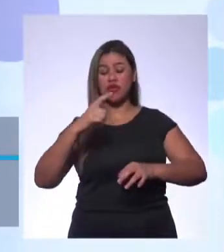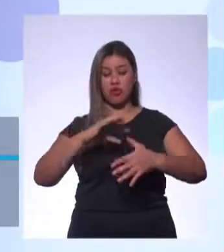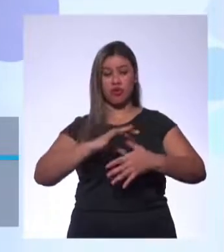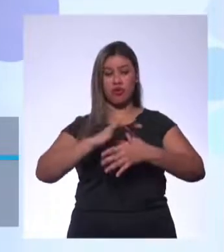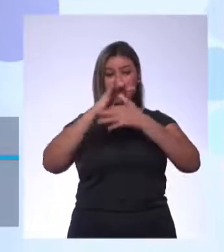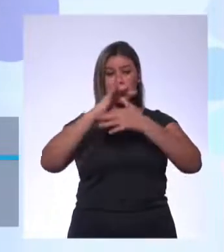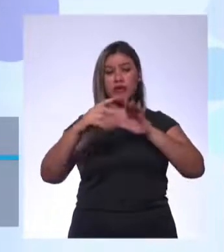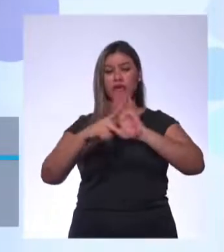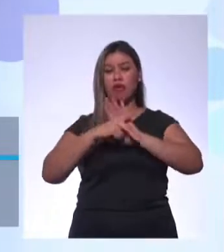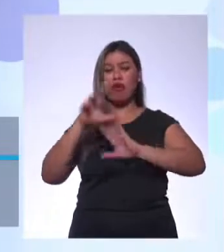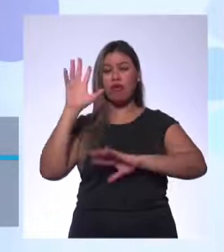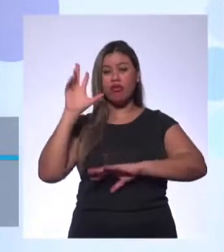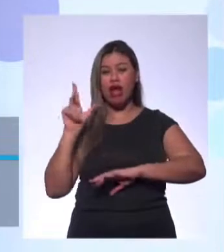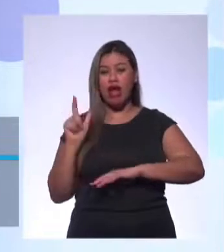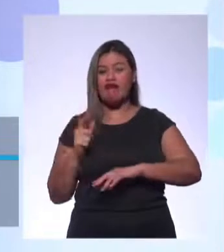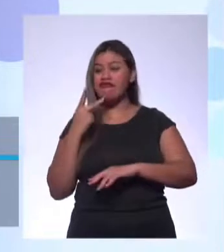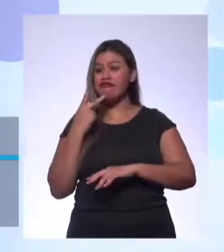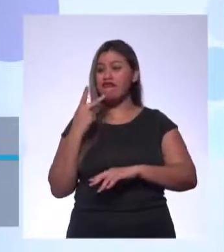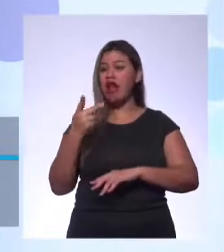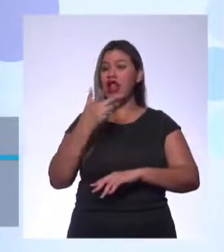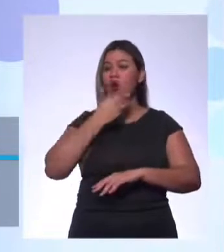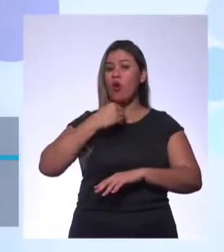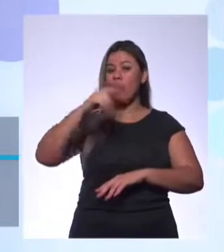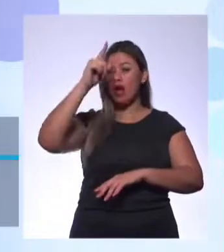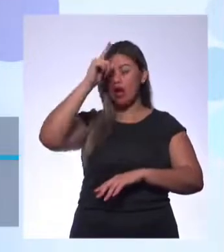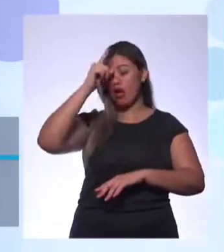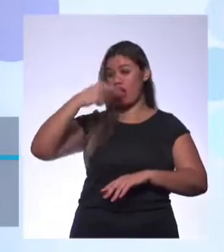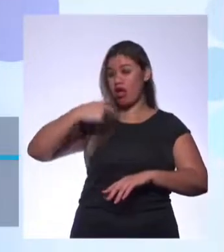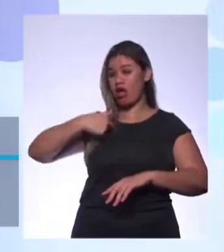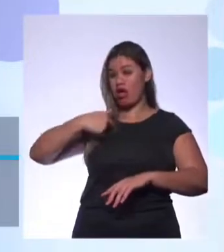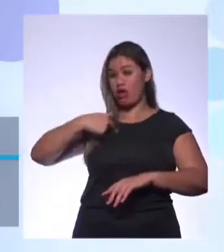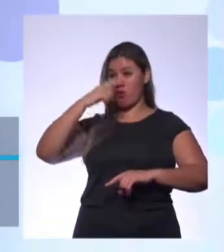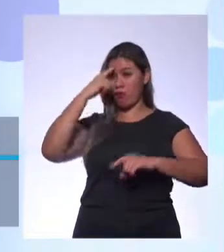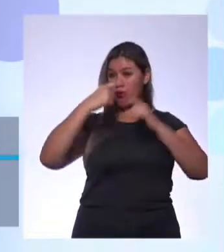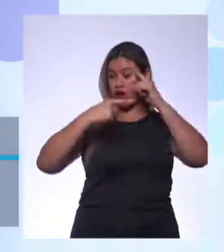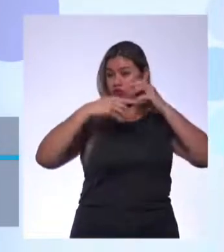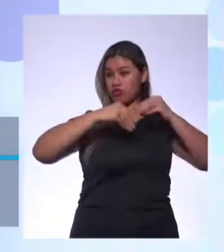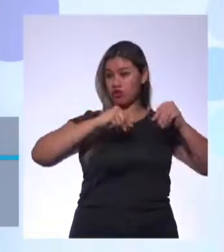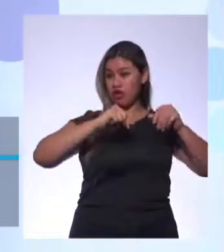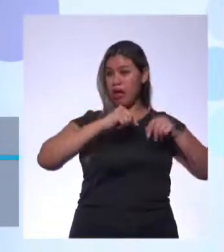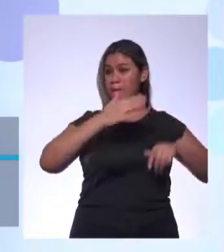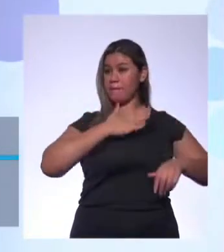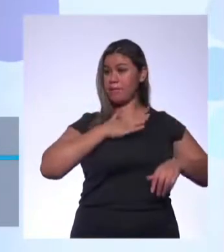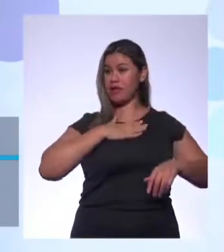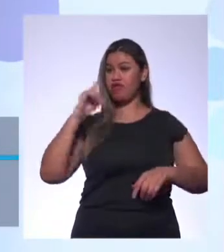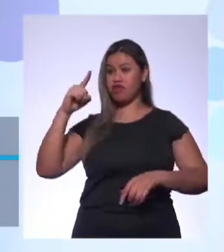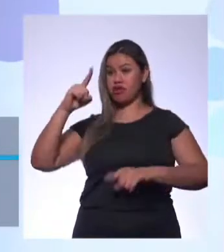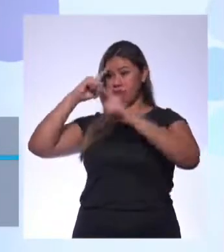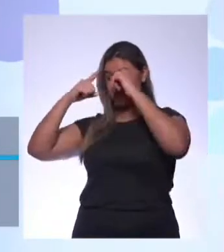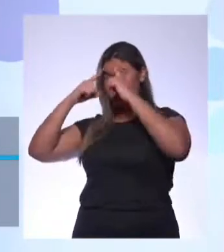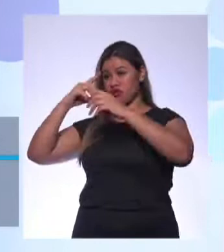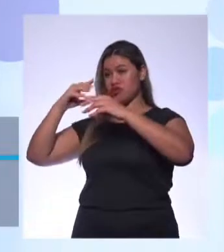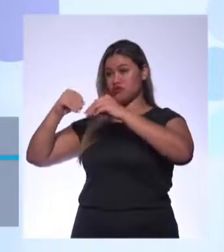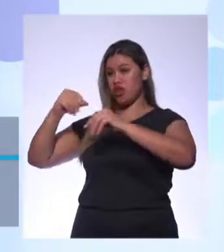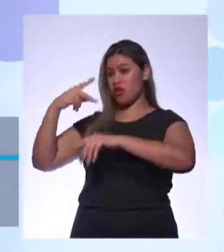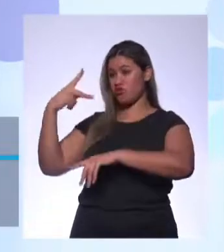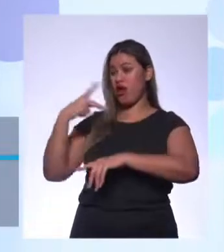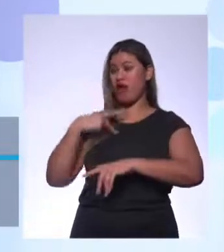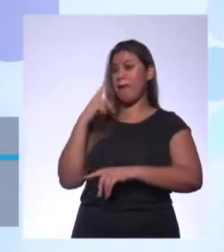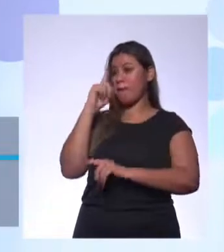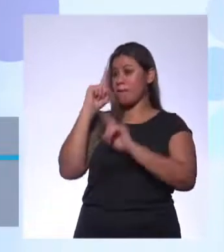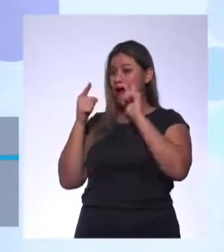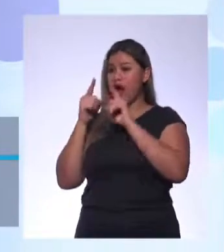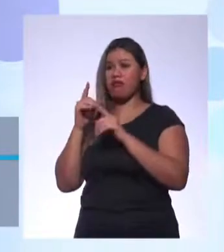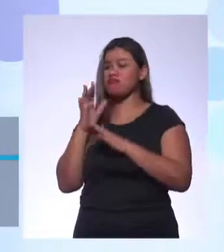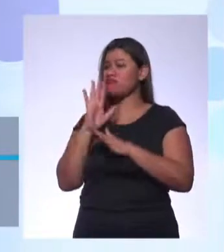o líder da África, diz para o alemão: eu sou sultão na minha terra, e você é sultão na sua terra, e eu não vou te dizer o que fazer,